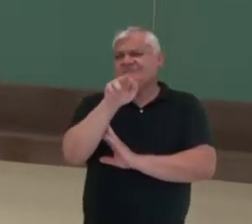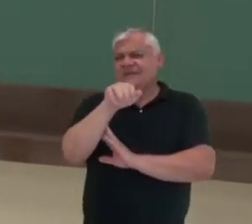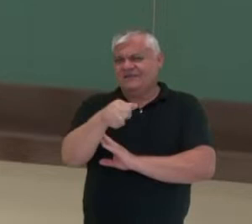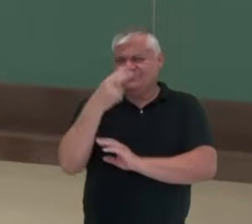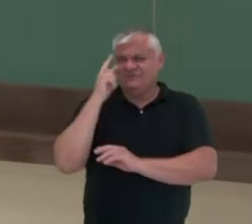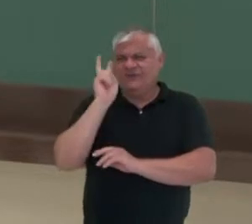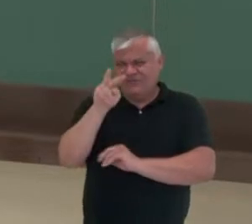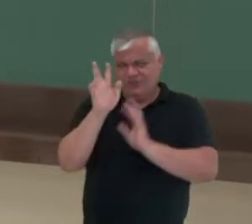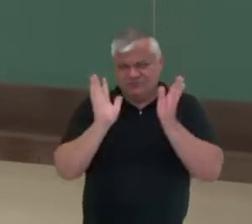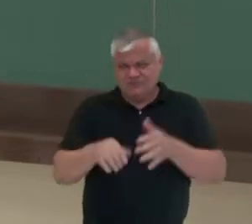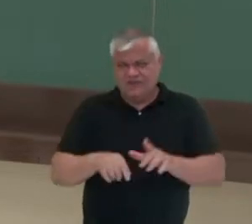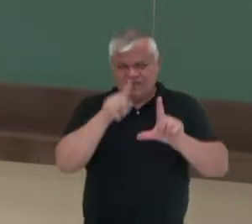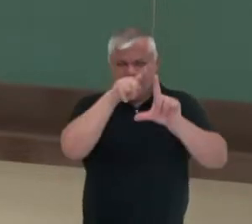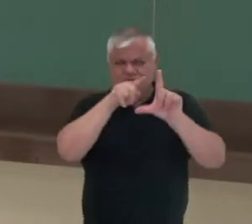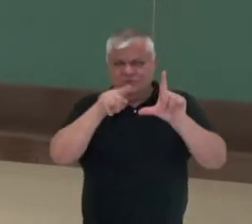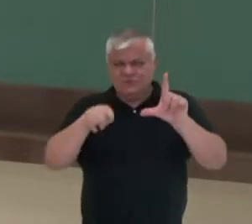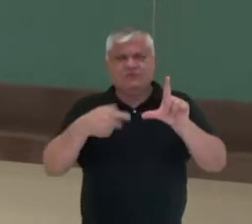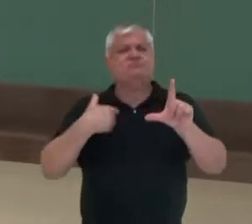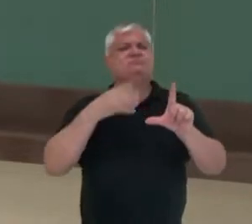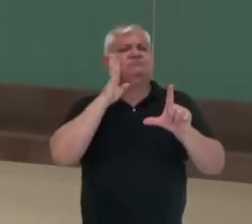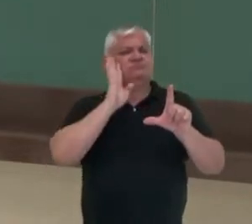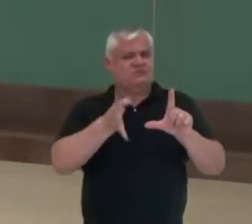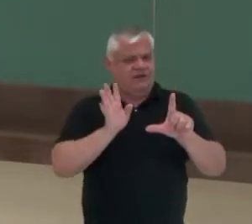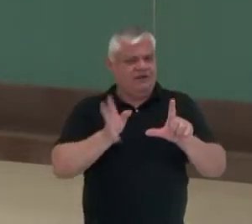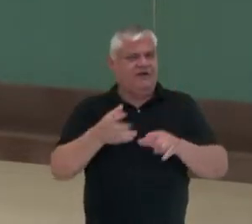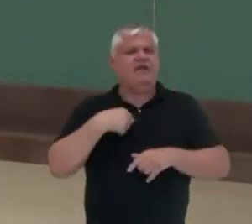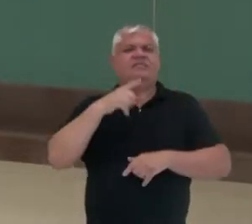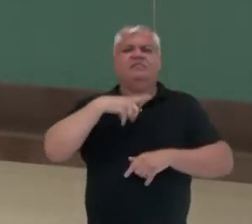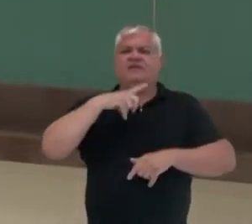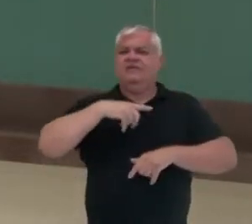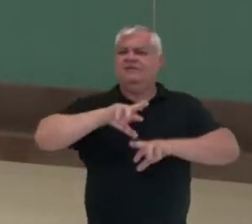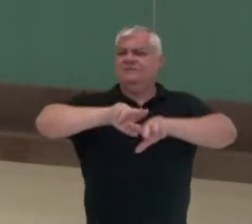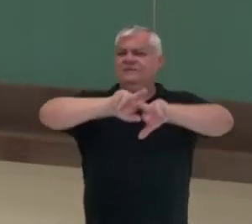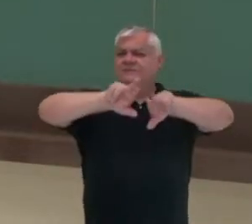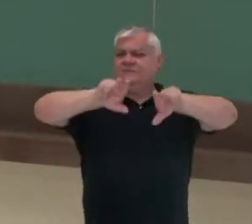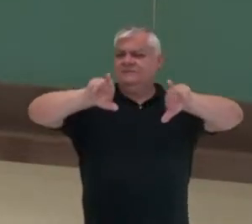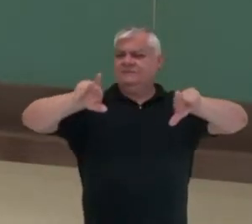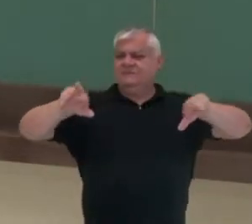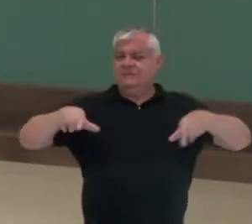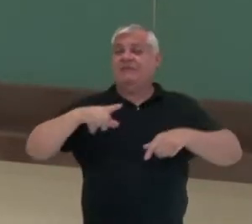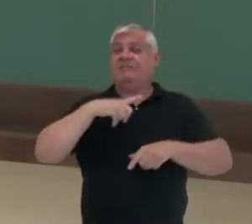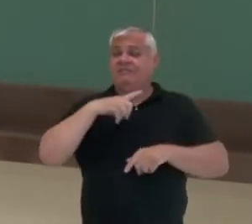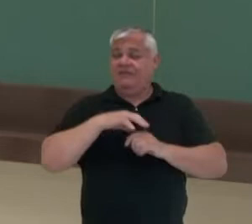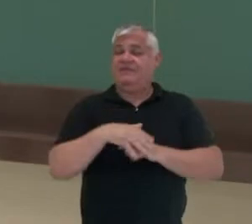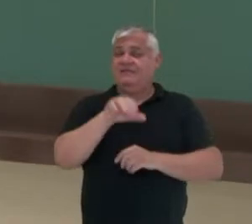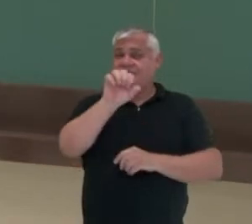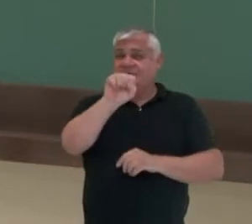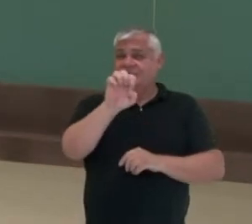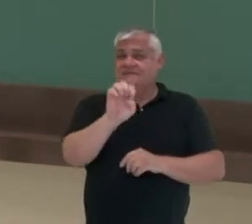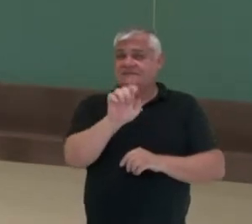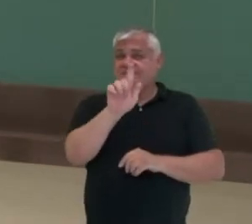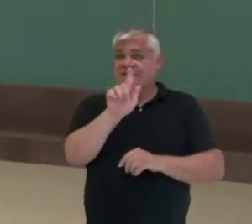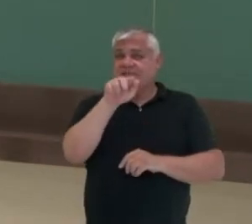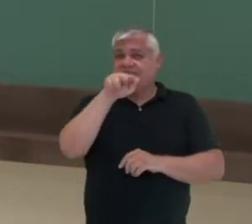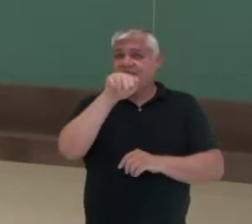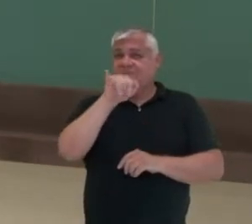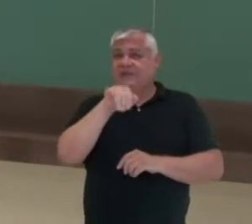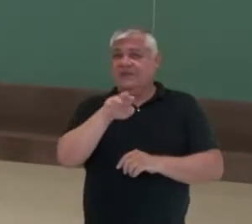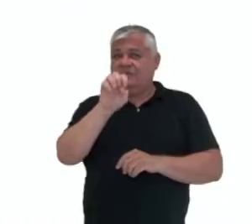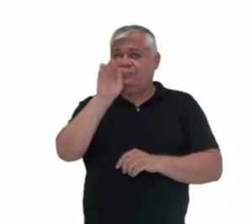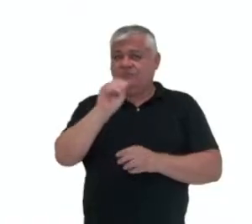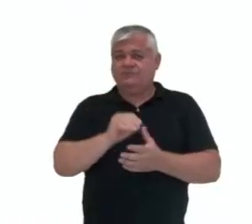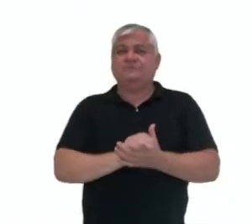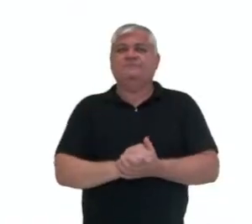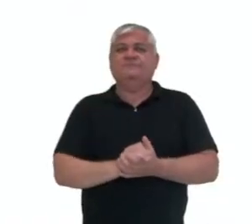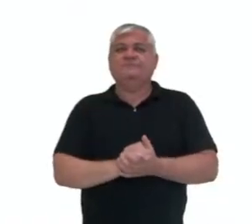momento esse gráfico de segmentos? Acho que sim, hein? Existem vários tipos de gráficos, né? E um deles é esse de segmentos, tá? Ó, com